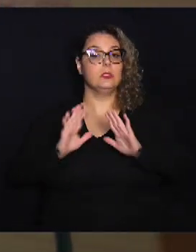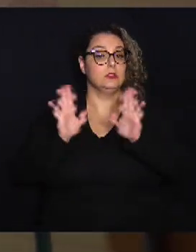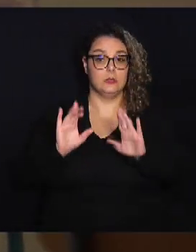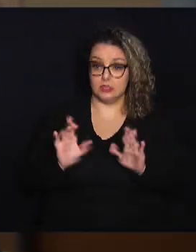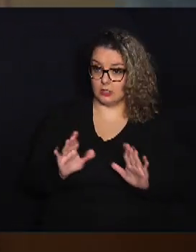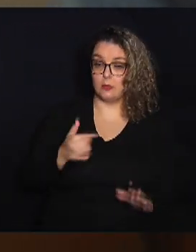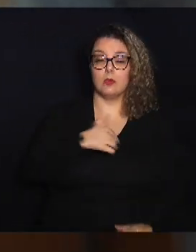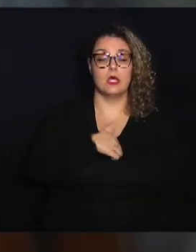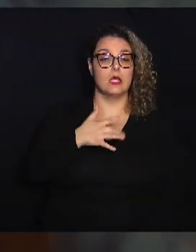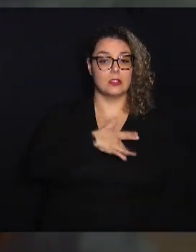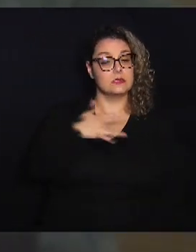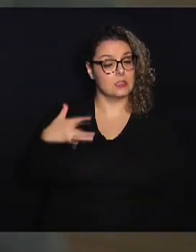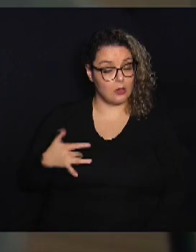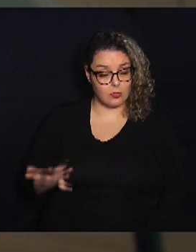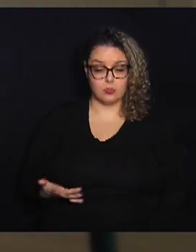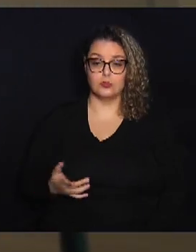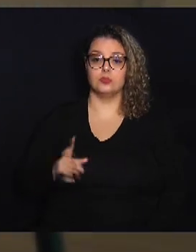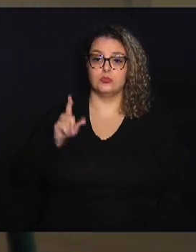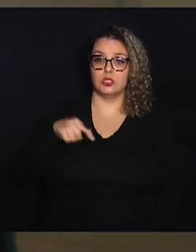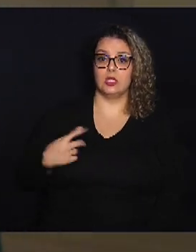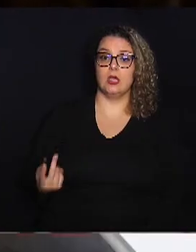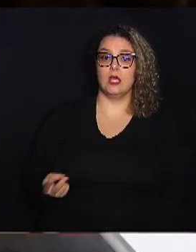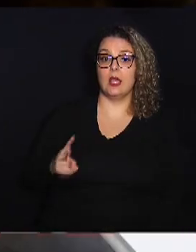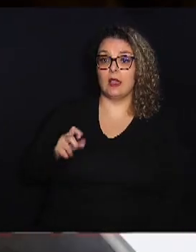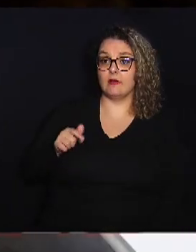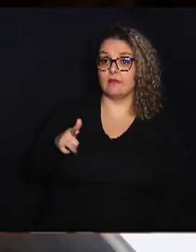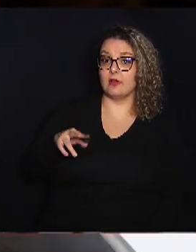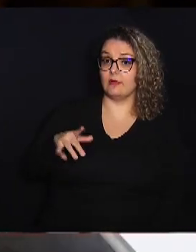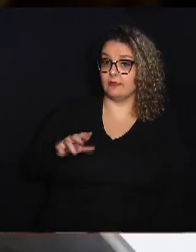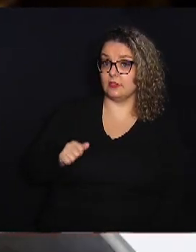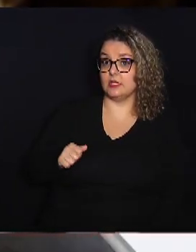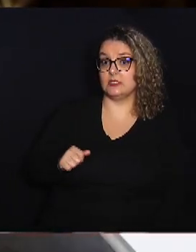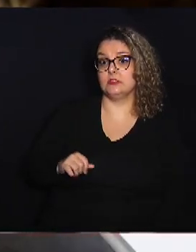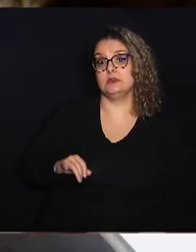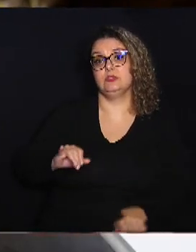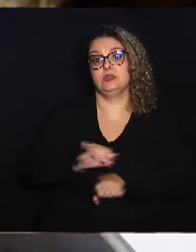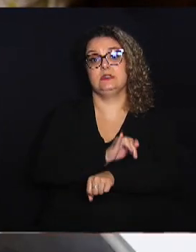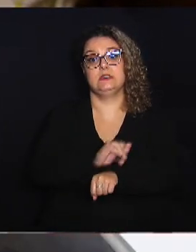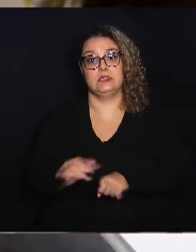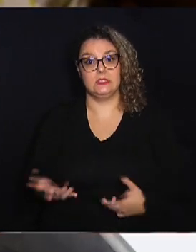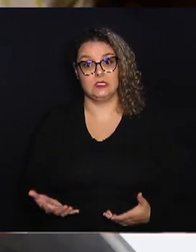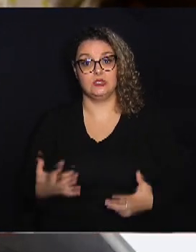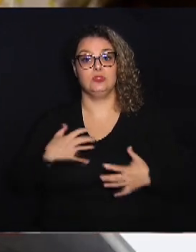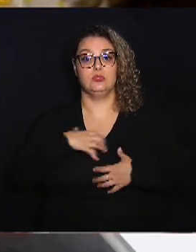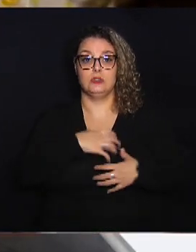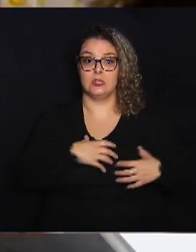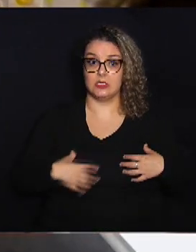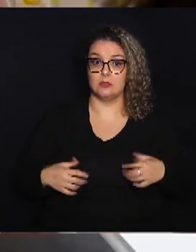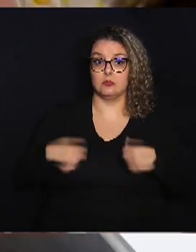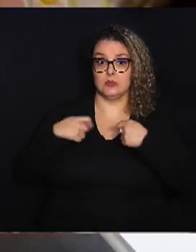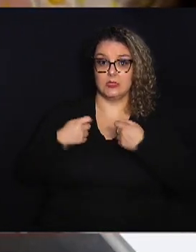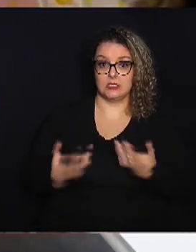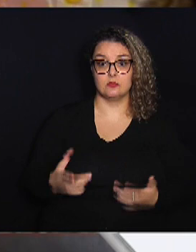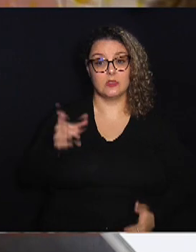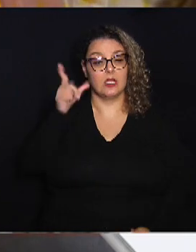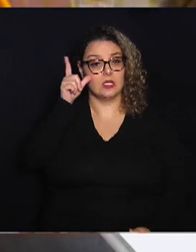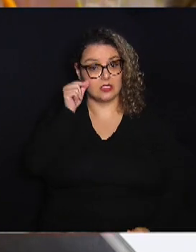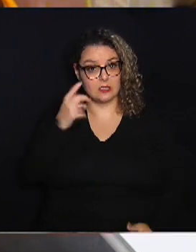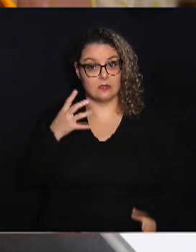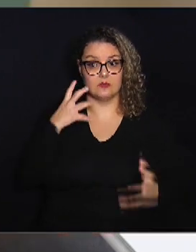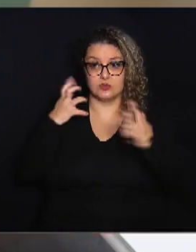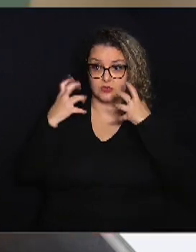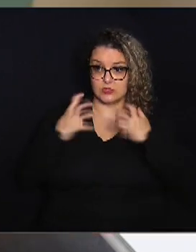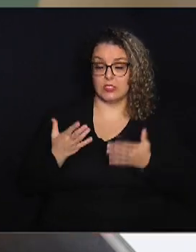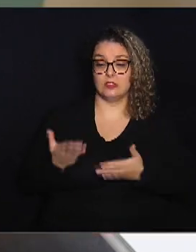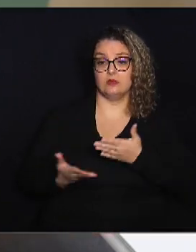saúde, é vislumbrando a válvula de escape que o organismo precisa nesses momentos, né? Então é importante reservar o tempo